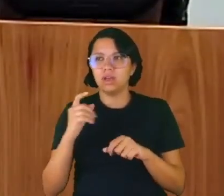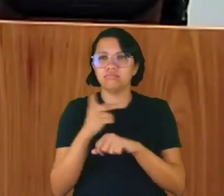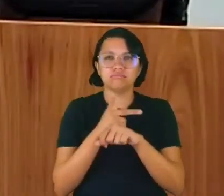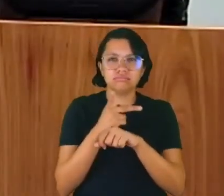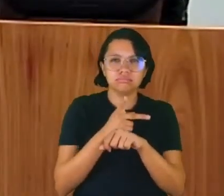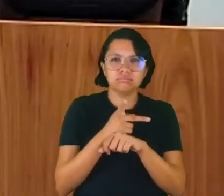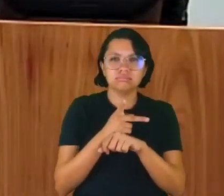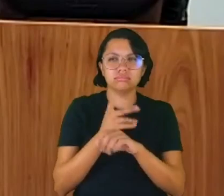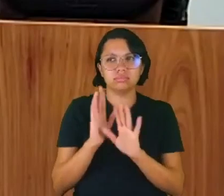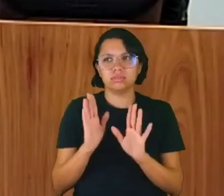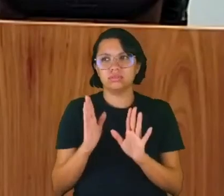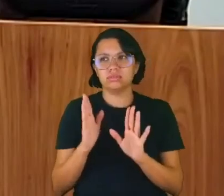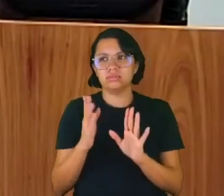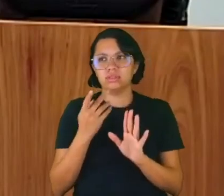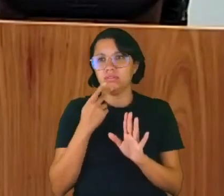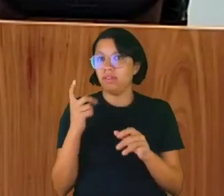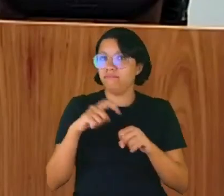até.